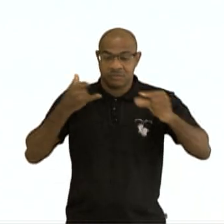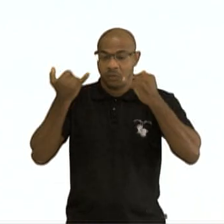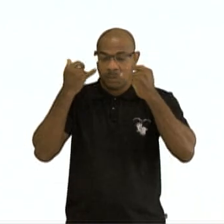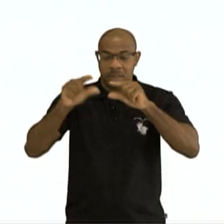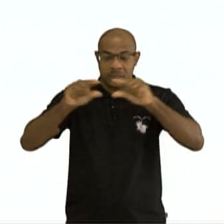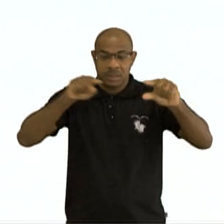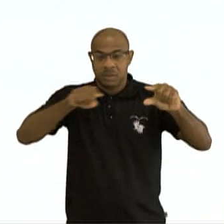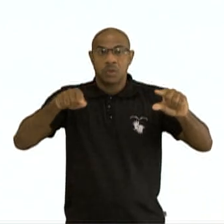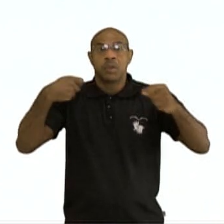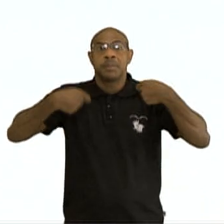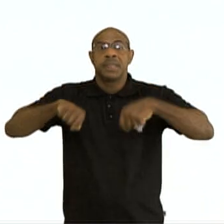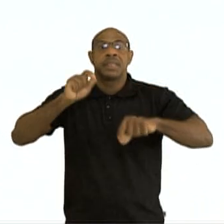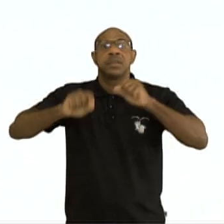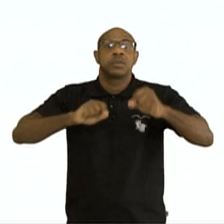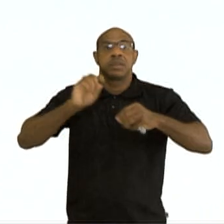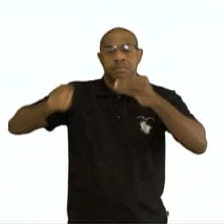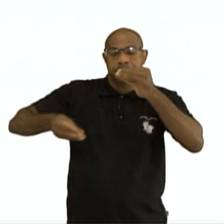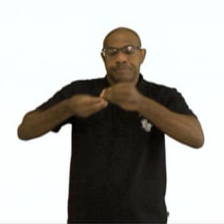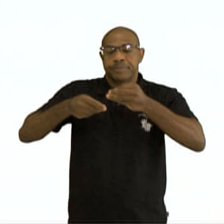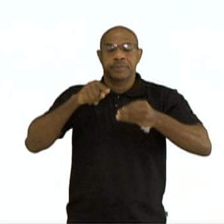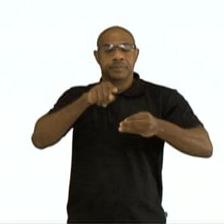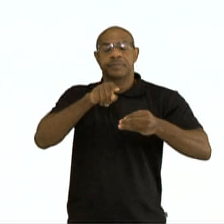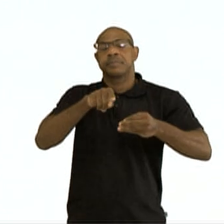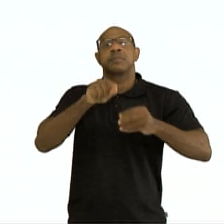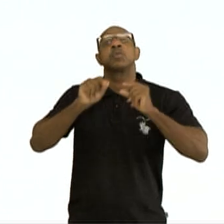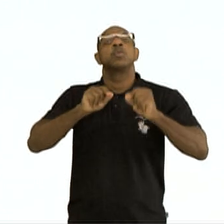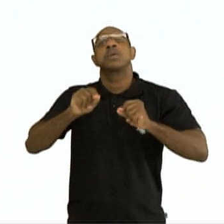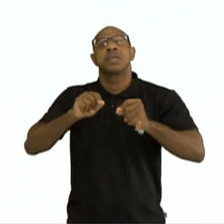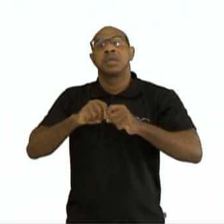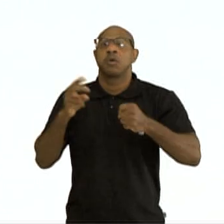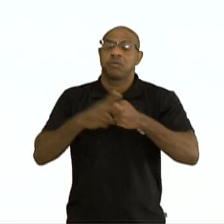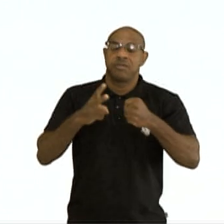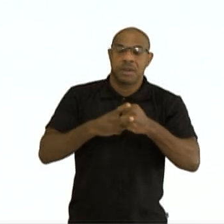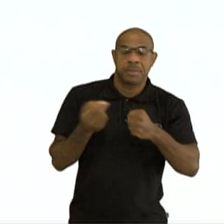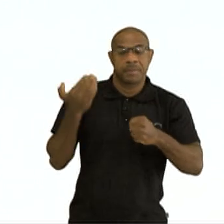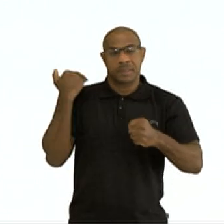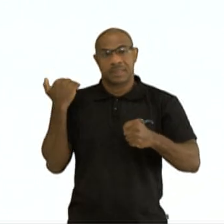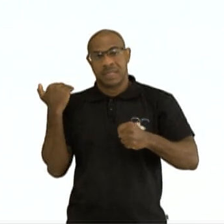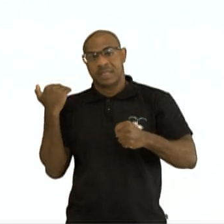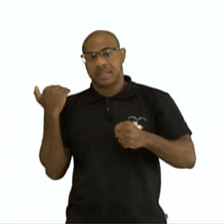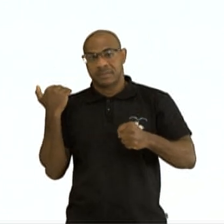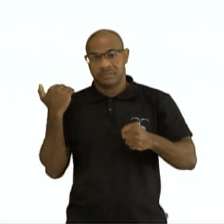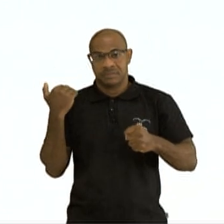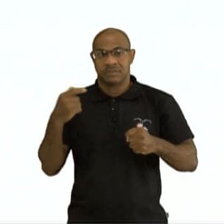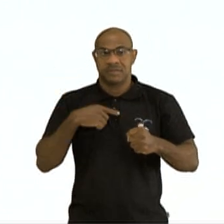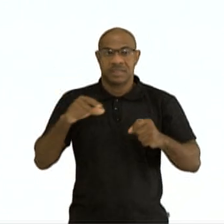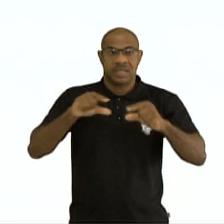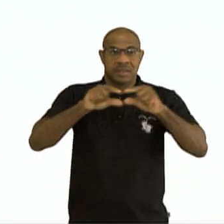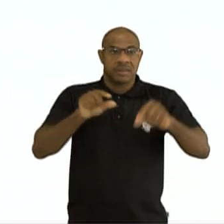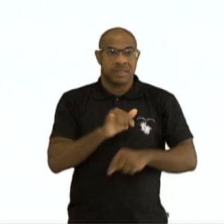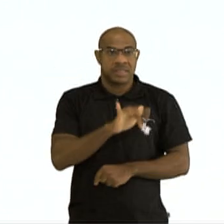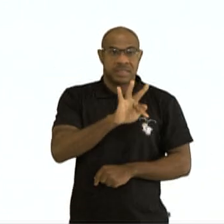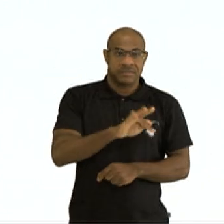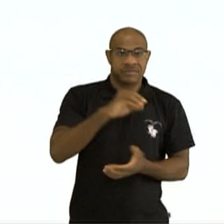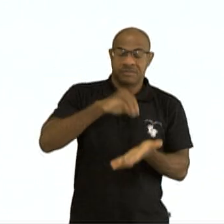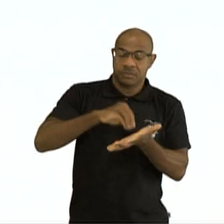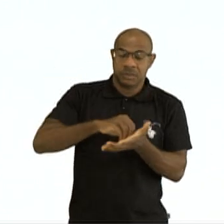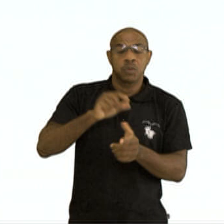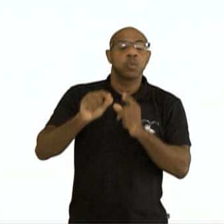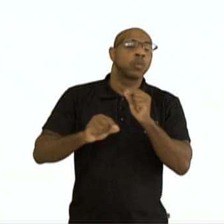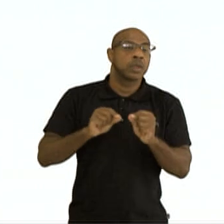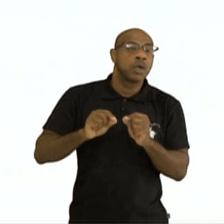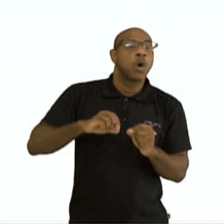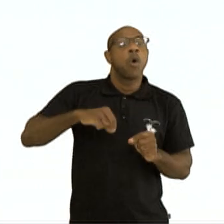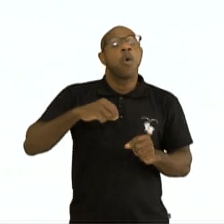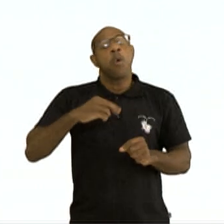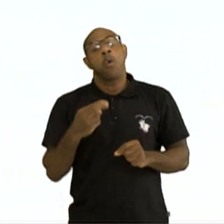para saber o que precisa ser colocado. Ou o verbo no passado, porque vai ser a frase com if que está faltando, ou a